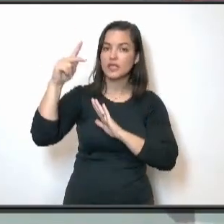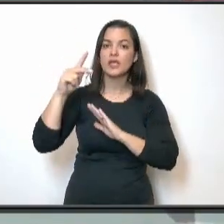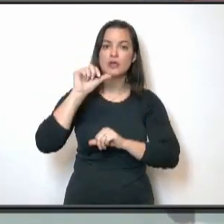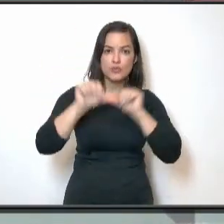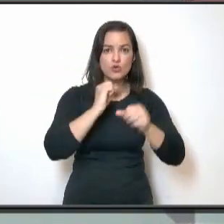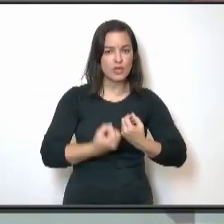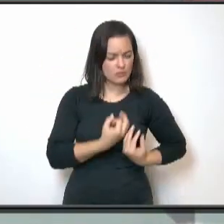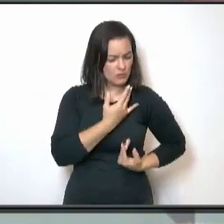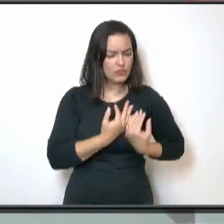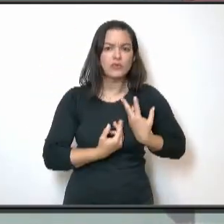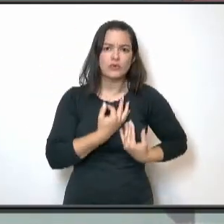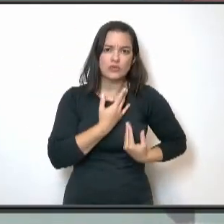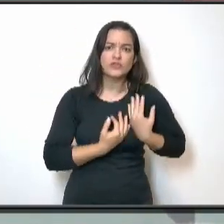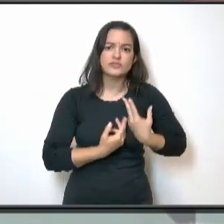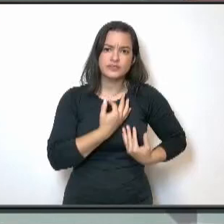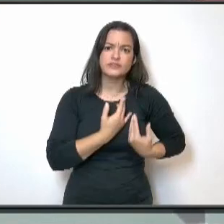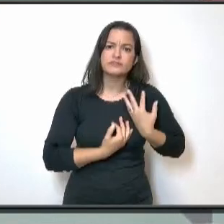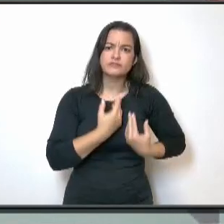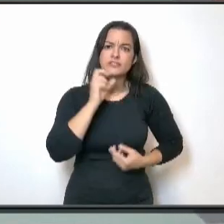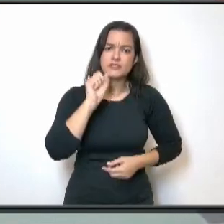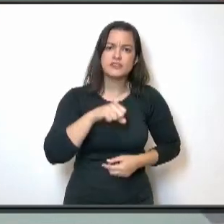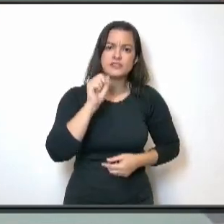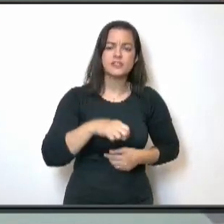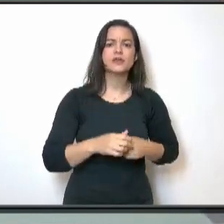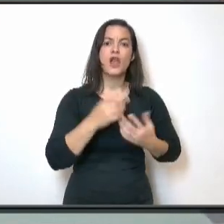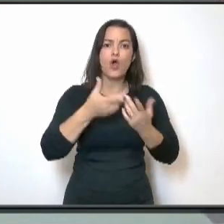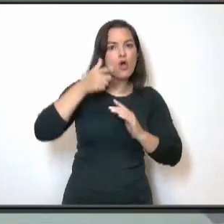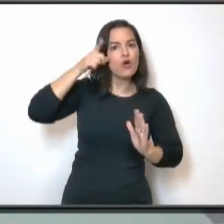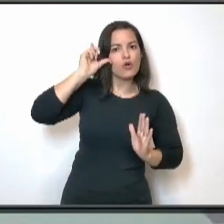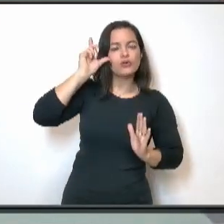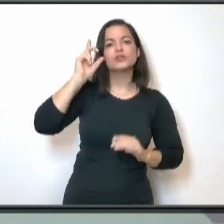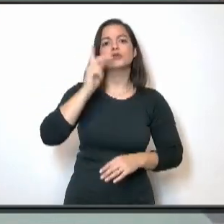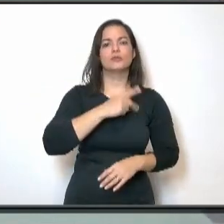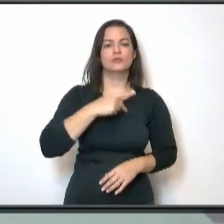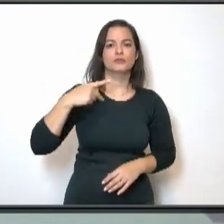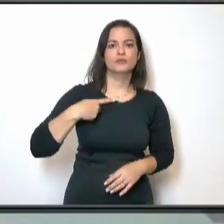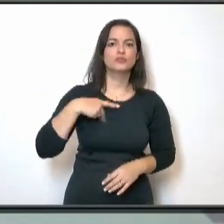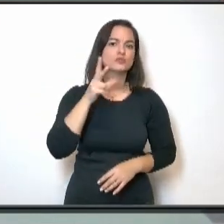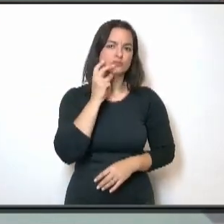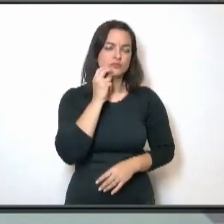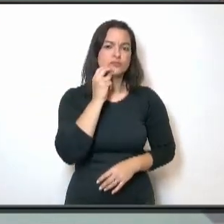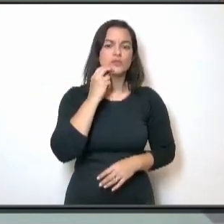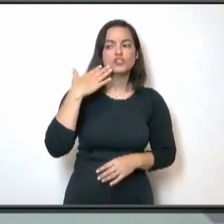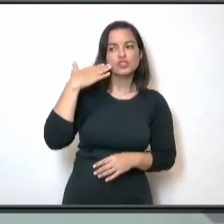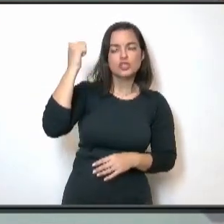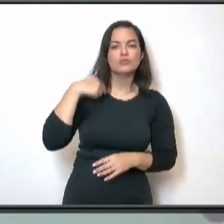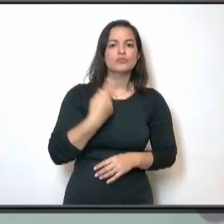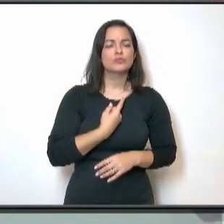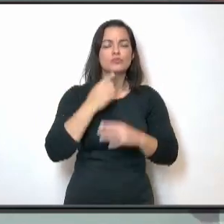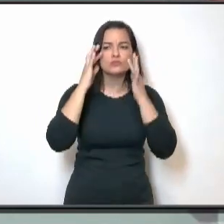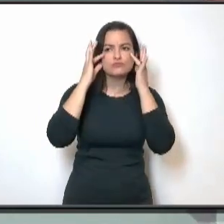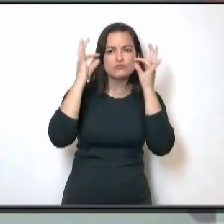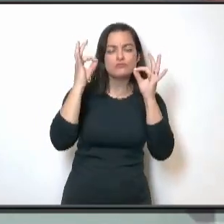Amém? Ontem o reverendo Roberto Brasileiro, com muita propriedade, nos chamou a uma percepção de